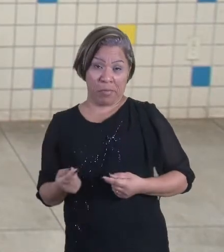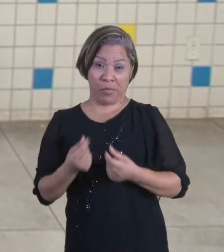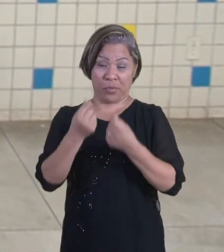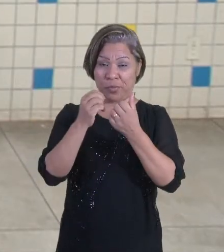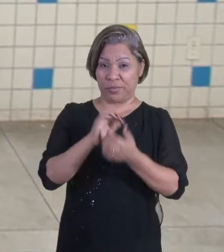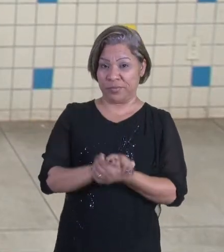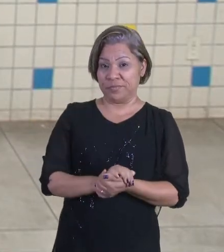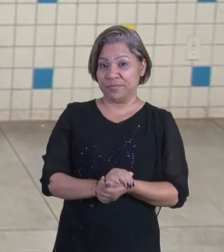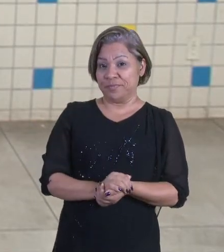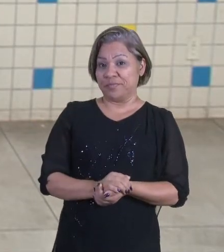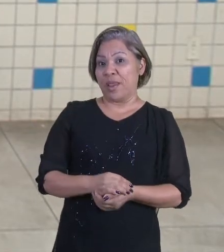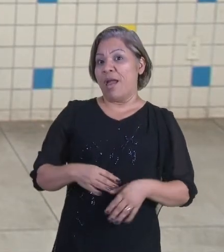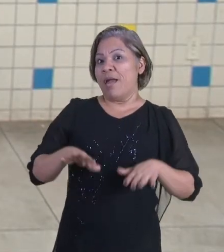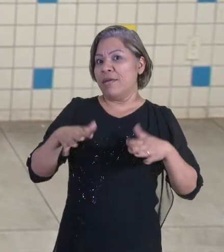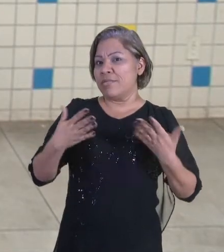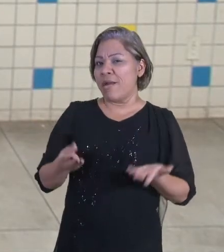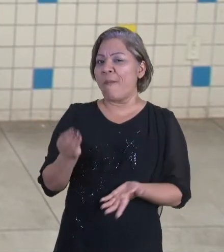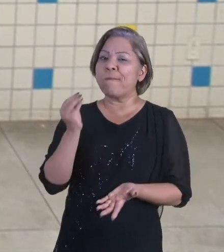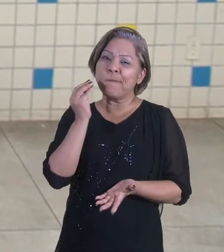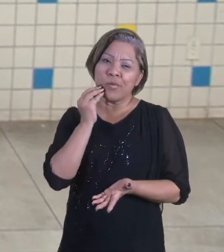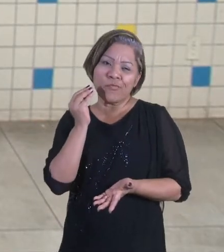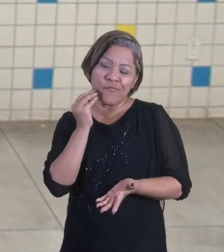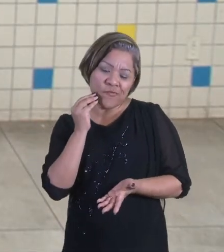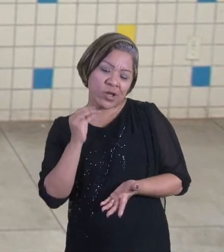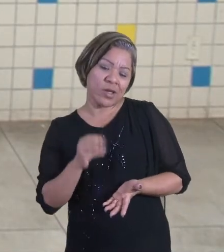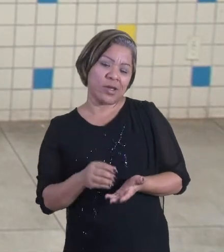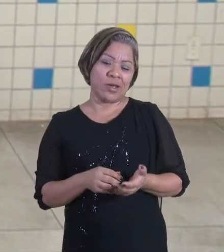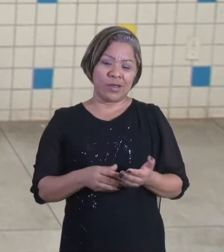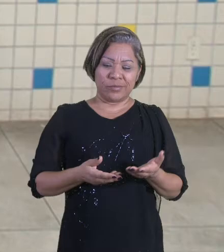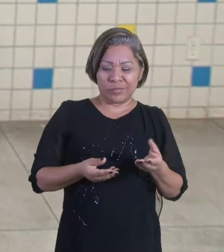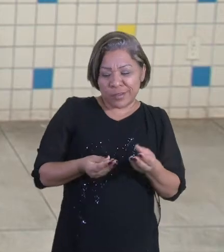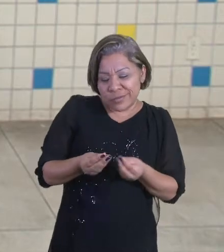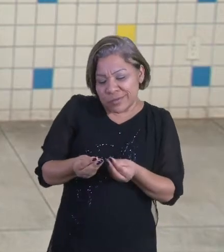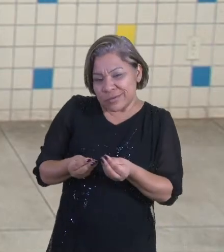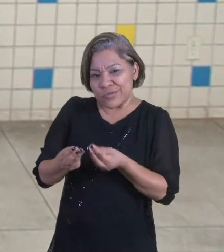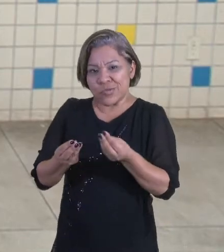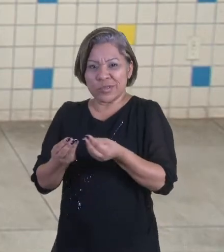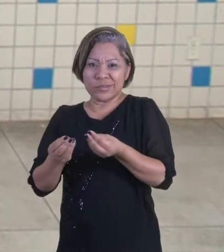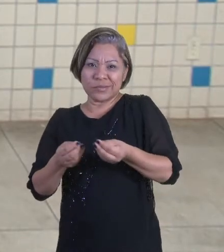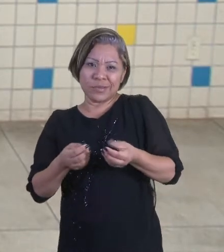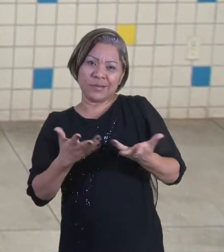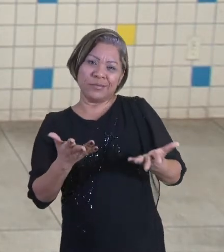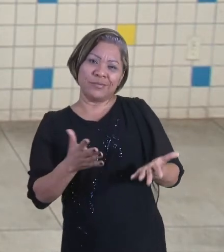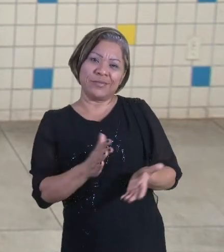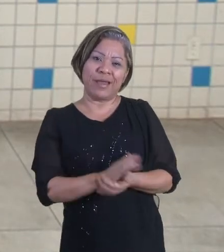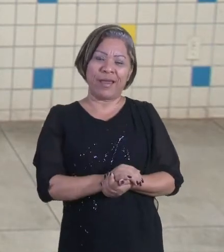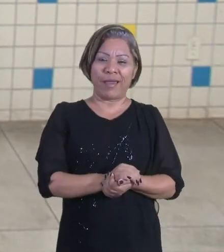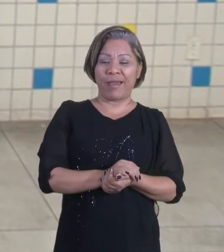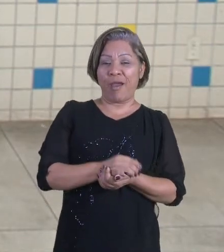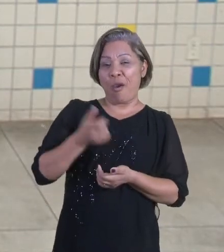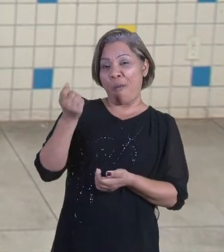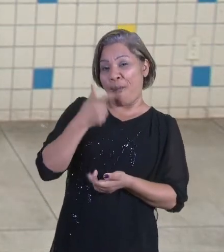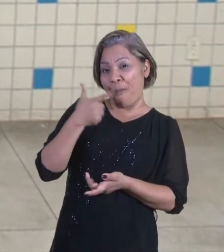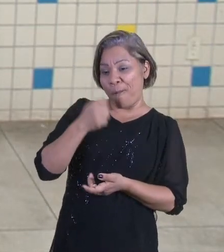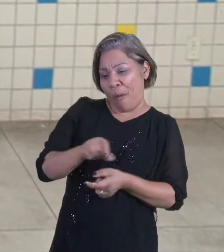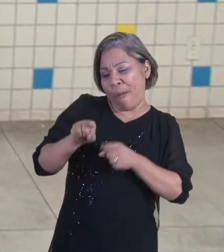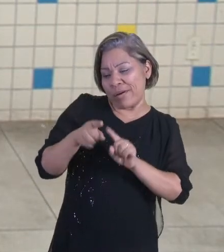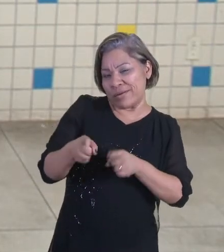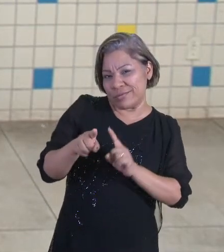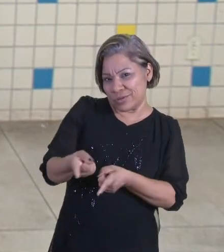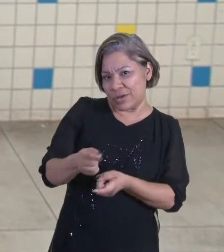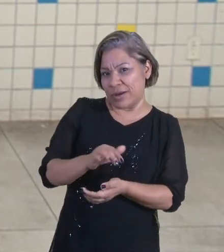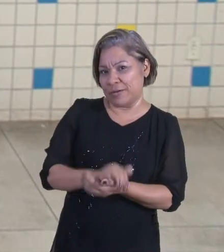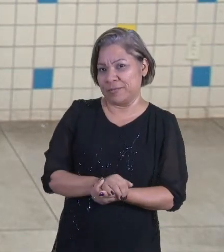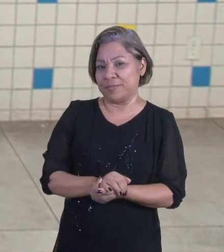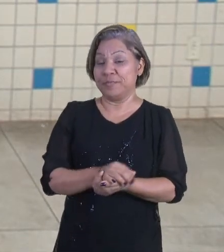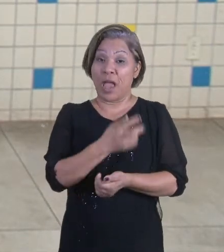ela aproveita dessa situação, dessa ironia, desse humor, para criticar algo, né? A